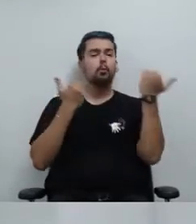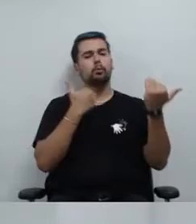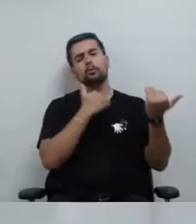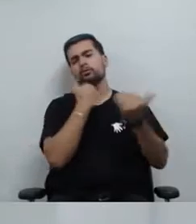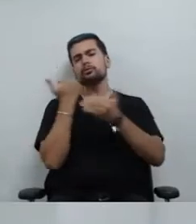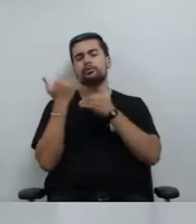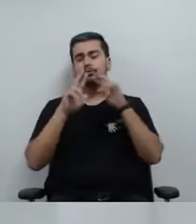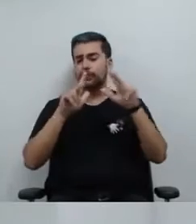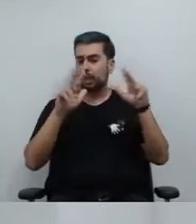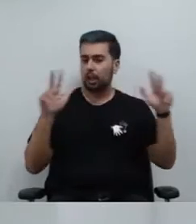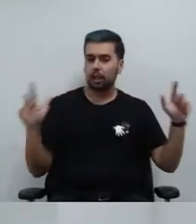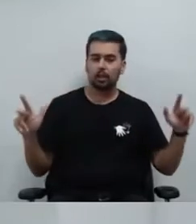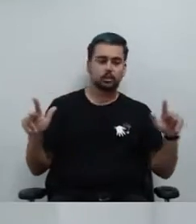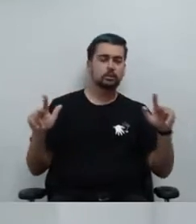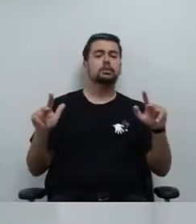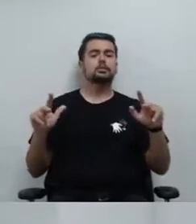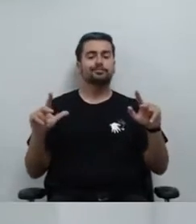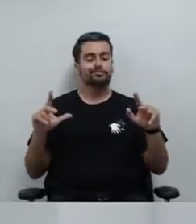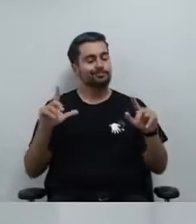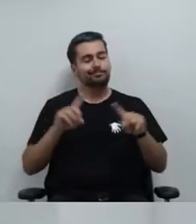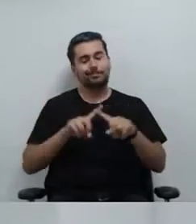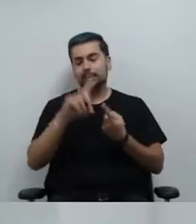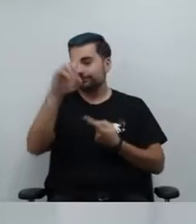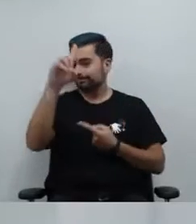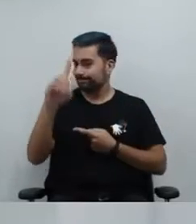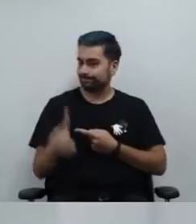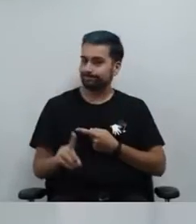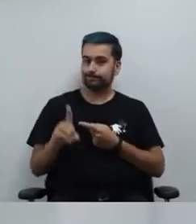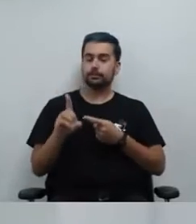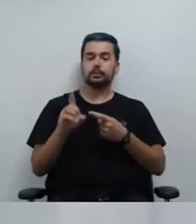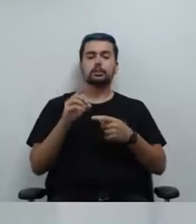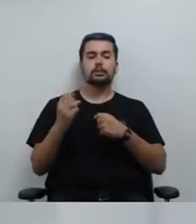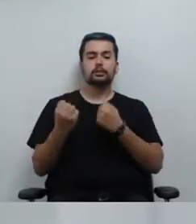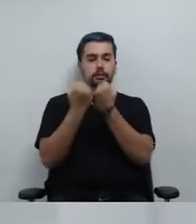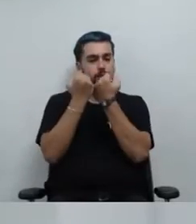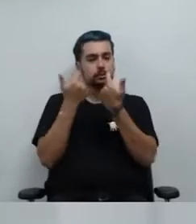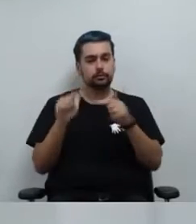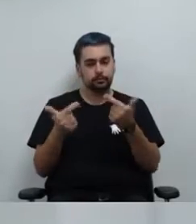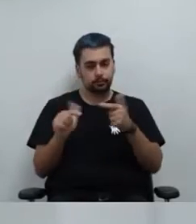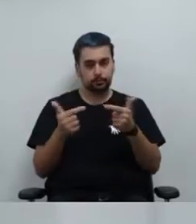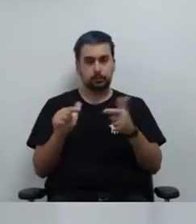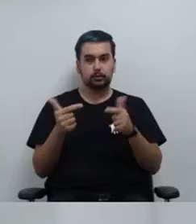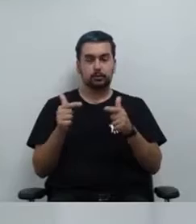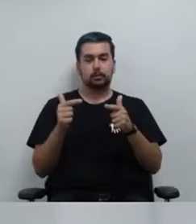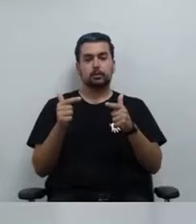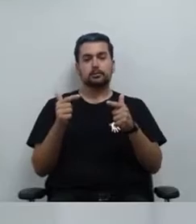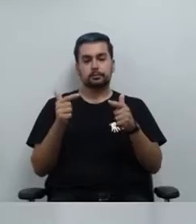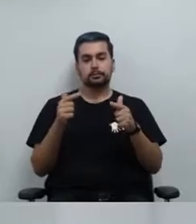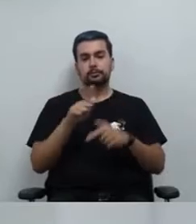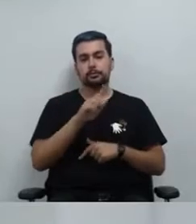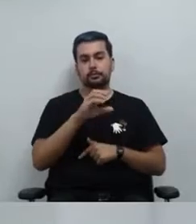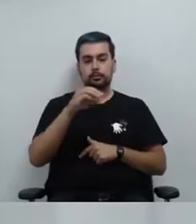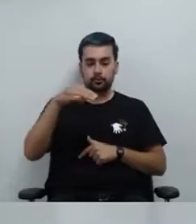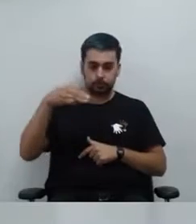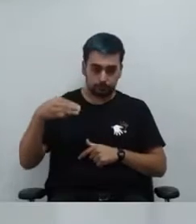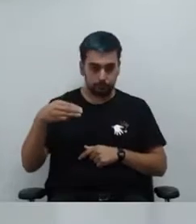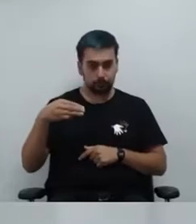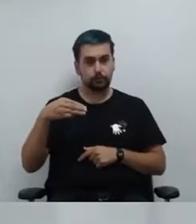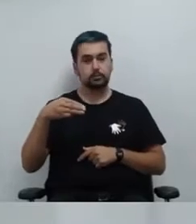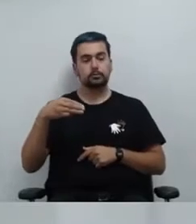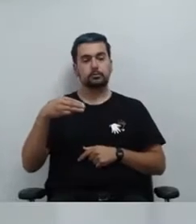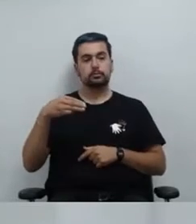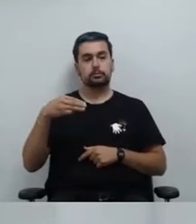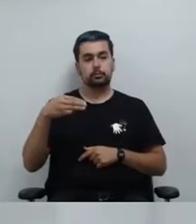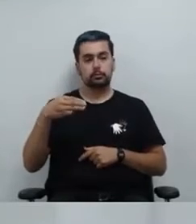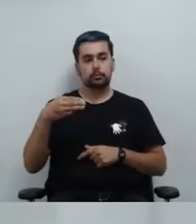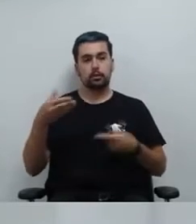o direito a uma defesa pelos seus direitos. Onde a Guarda Civil Metropolitana,